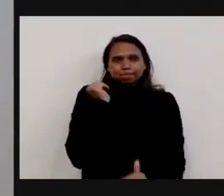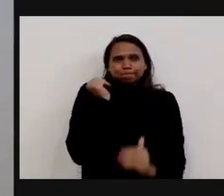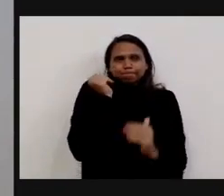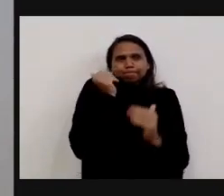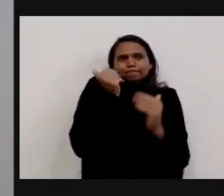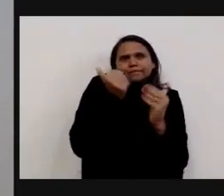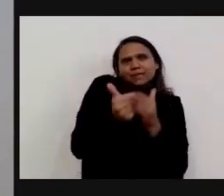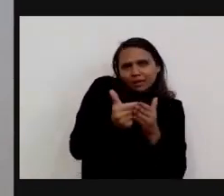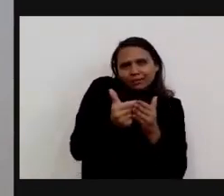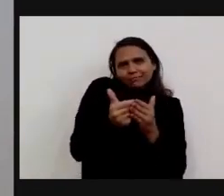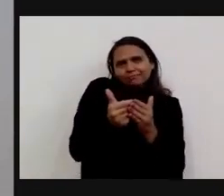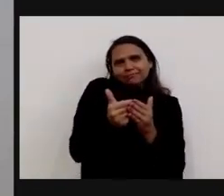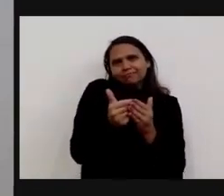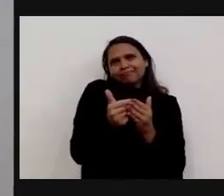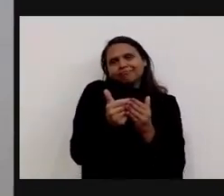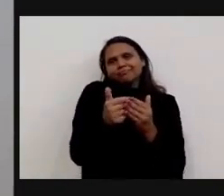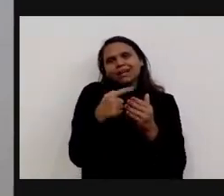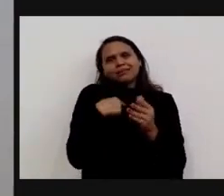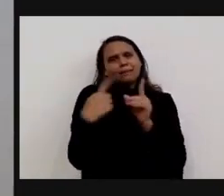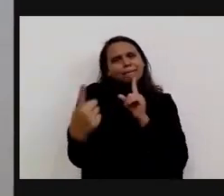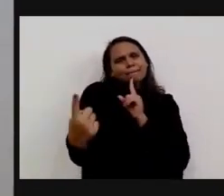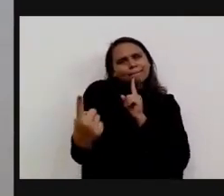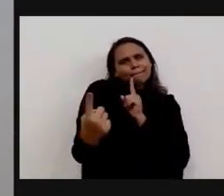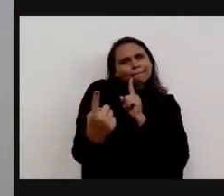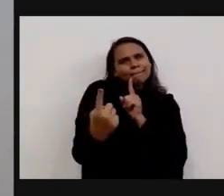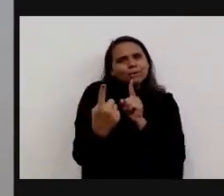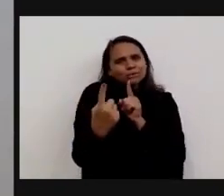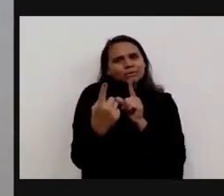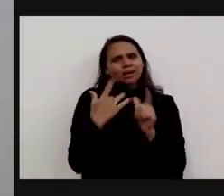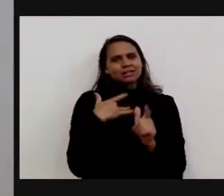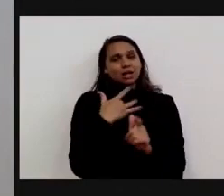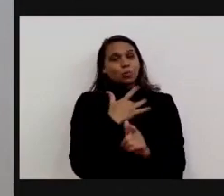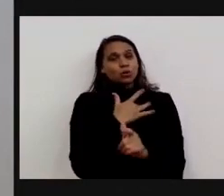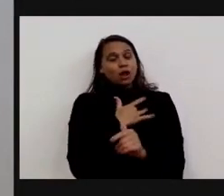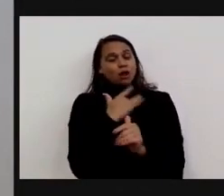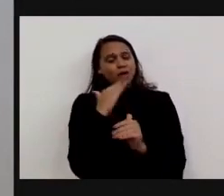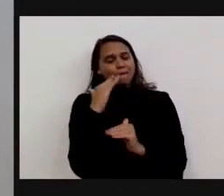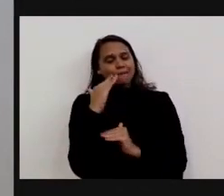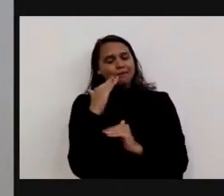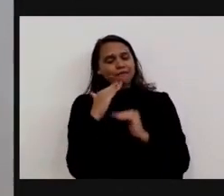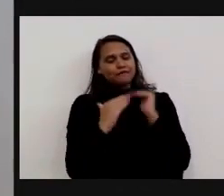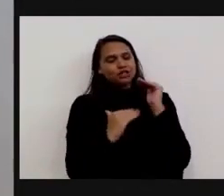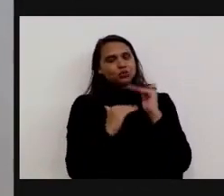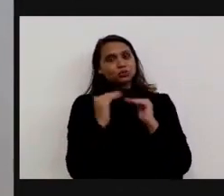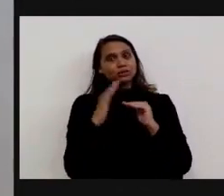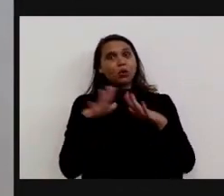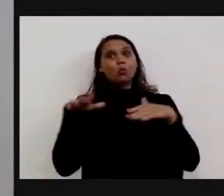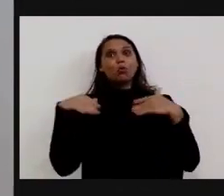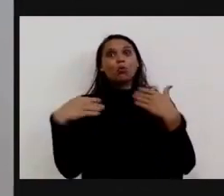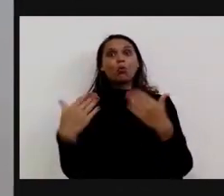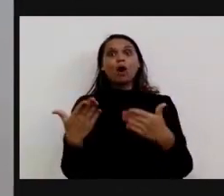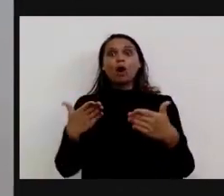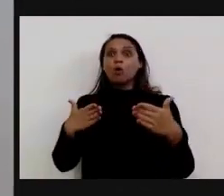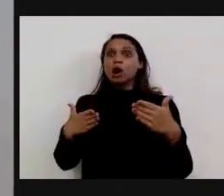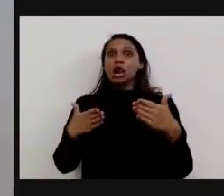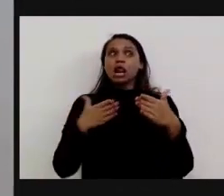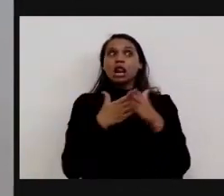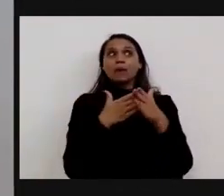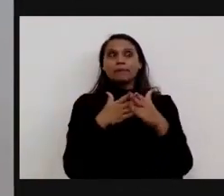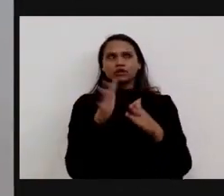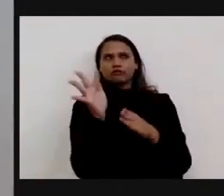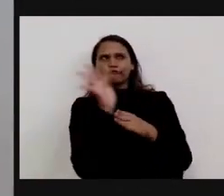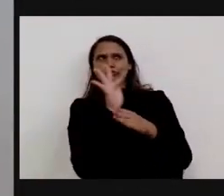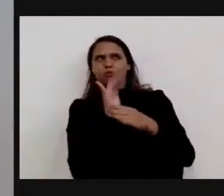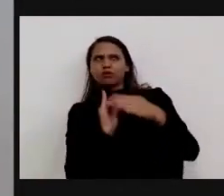ponto essa proximidade é saudável é profissional Qual é o limite entre o formal e informal